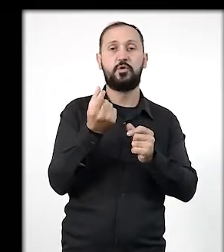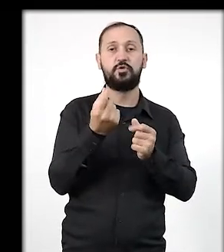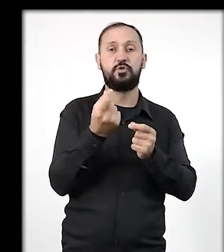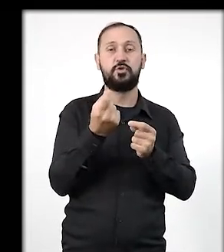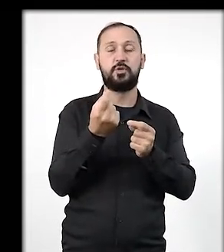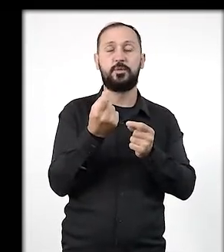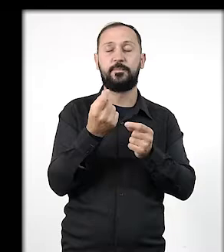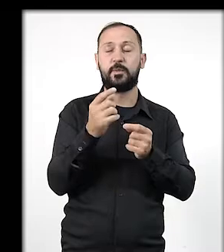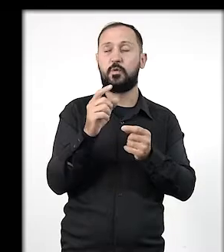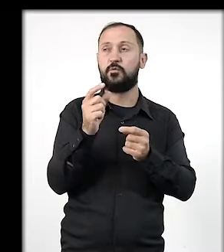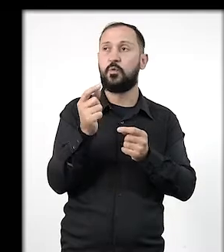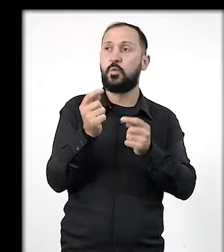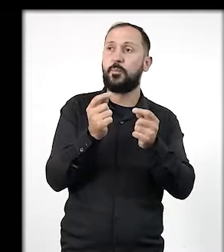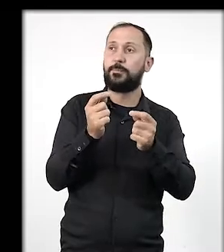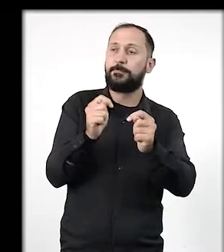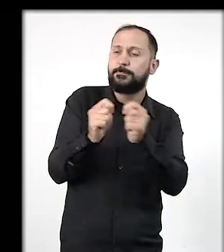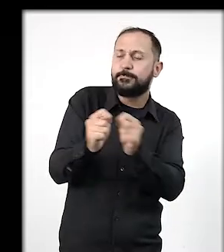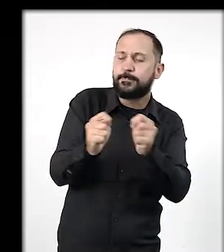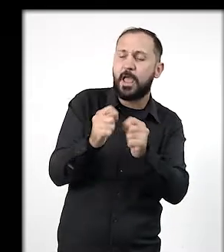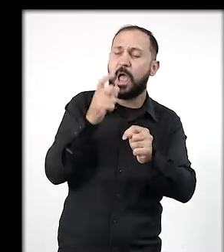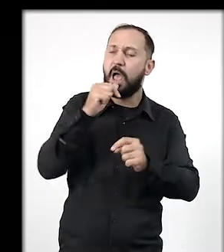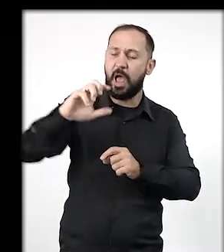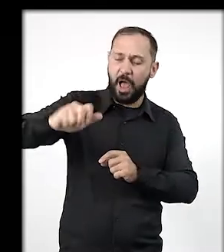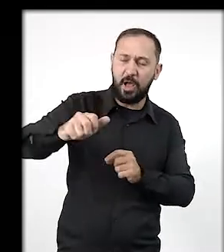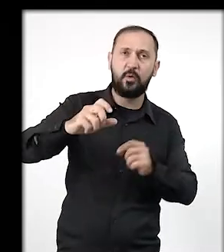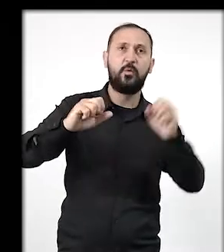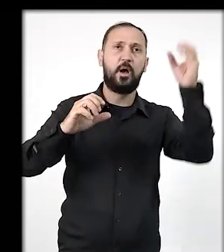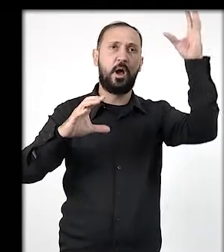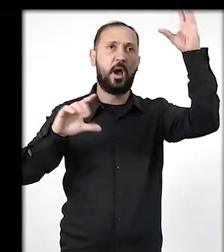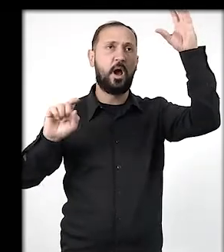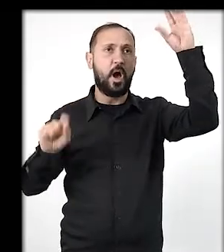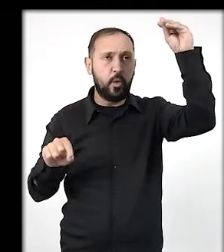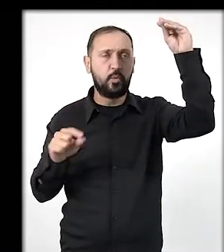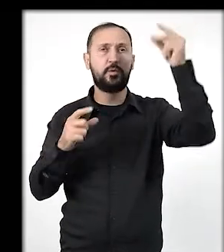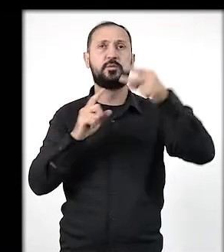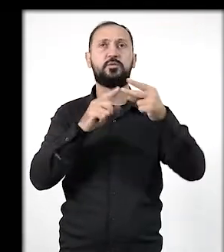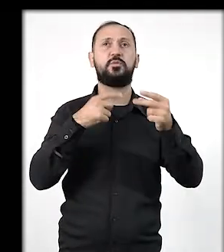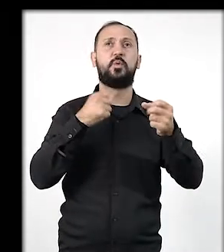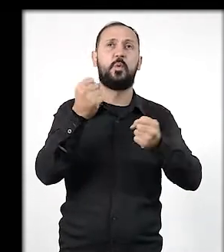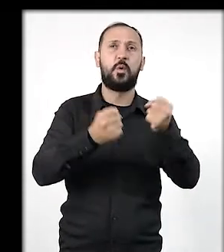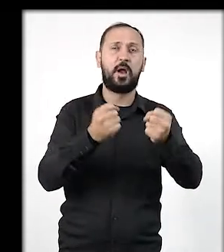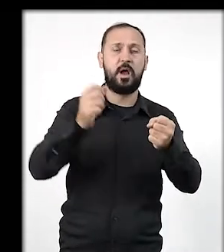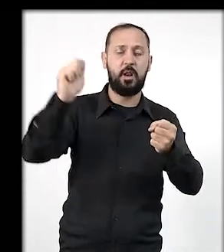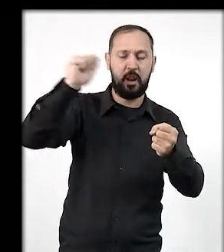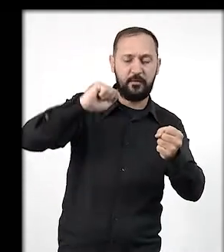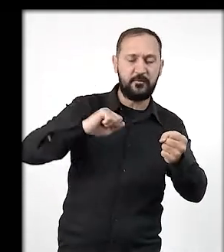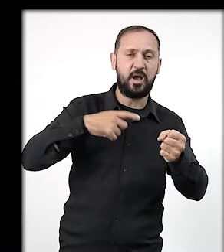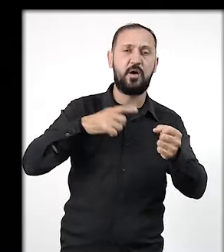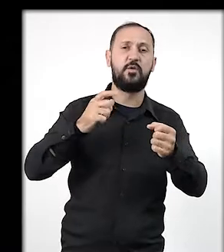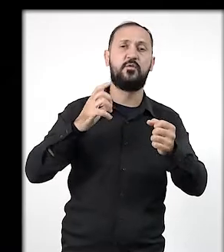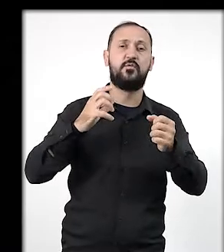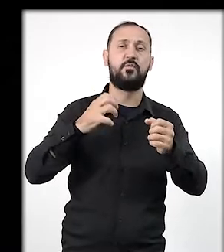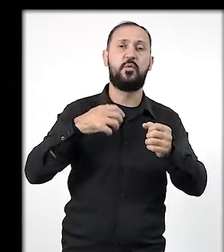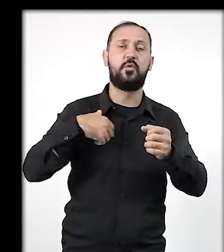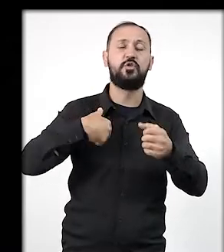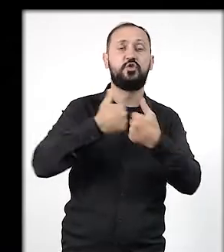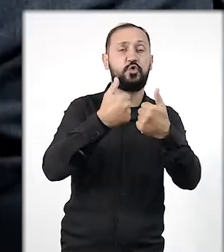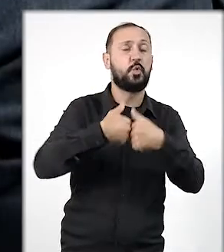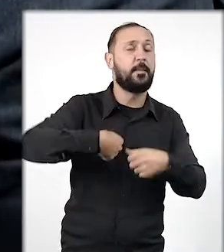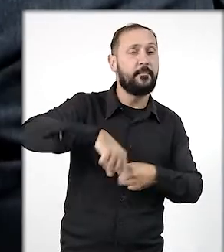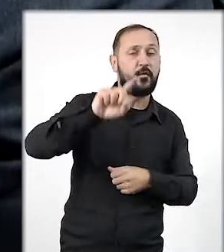vou economizar água, ou vou apagar as luzes, ou vou deixar de lavar o carro em casa, ou vou escolher um transporte